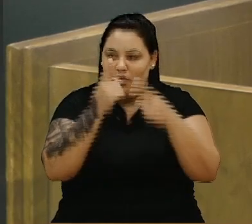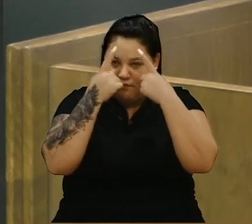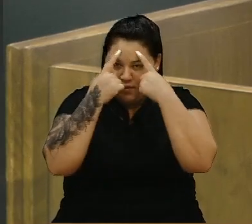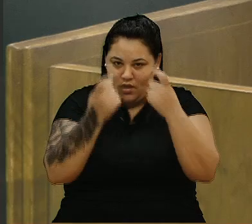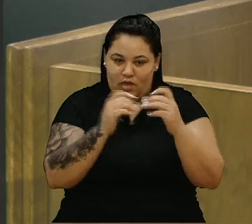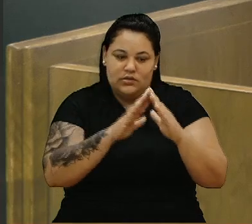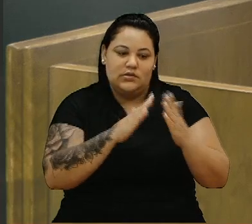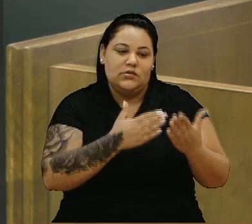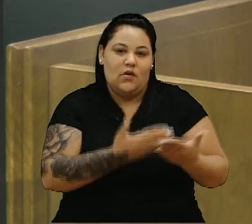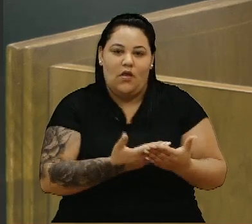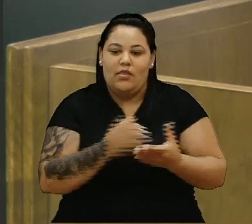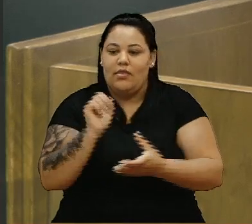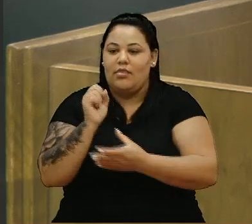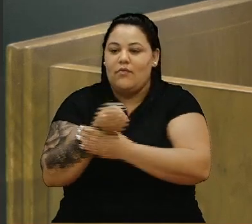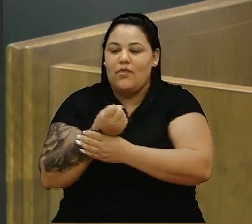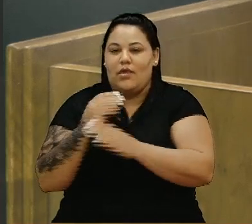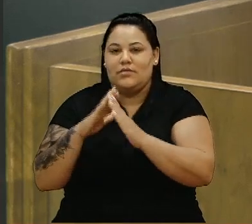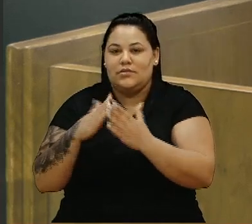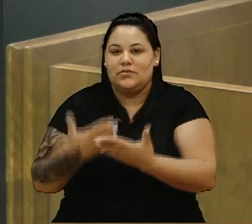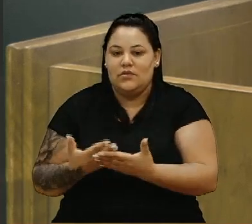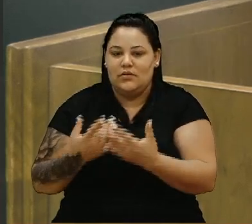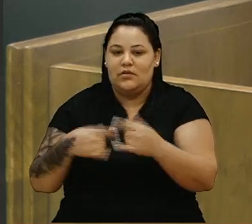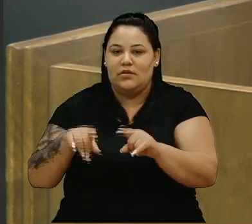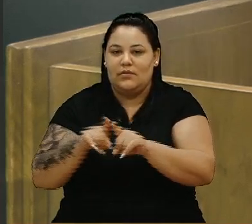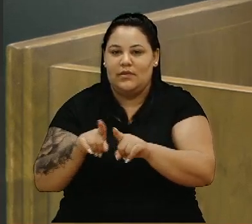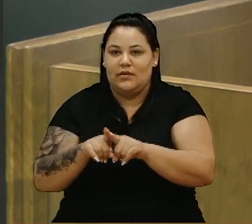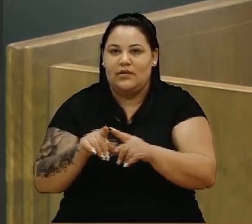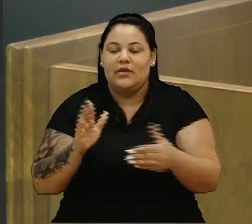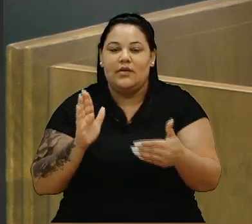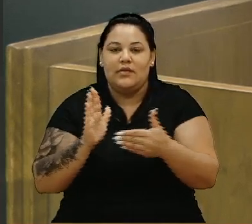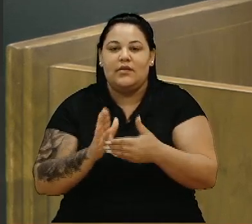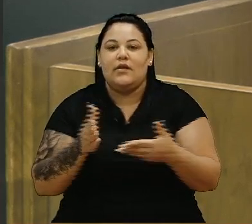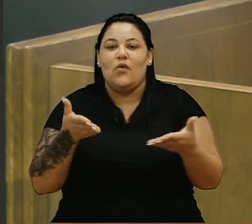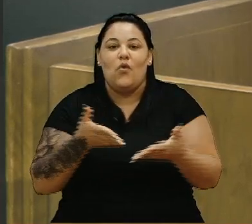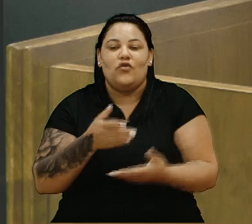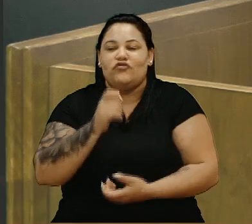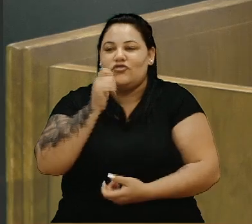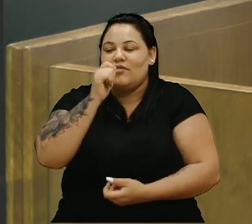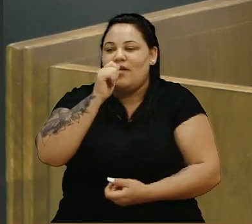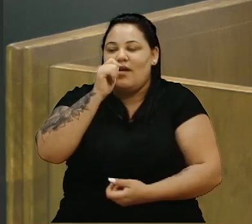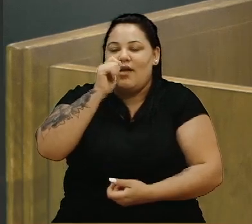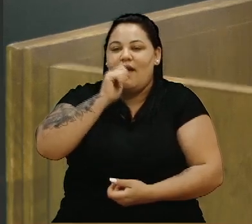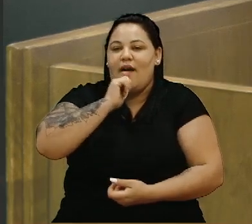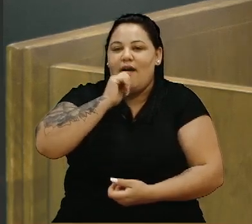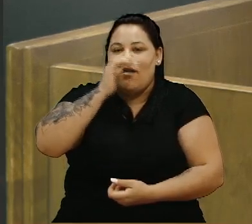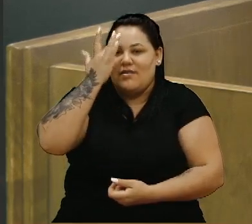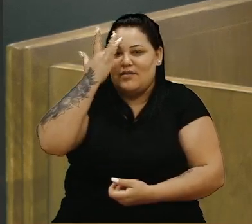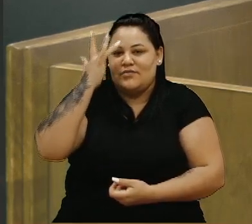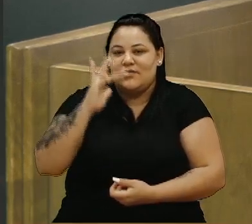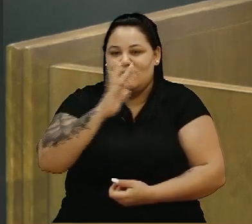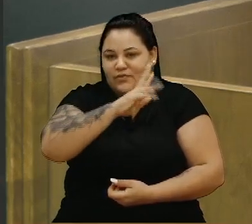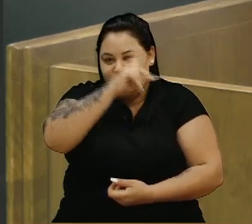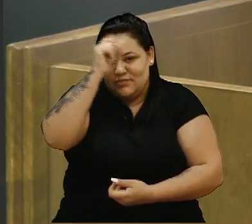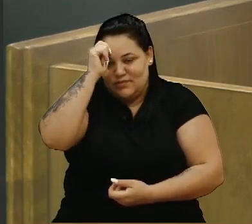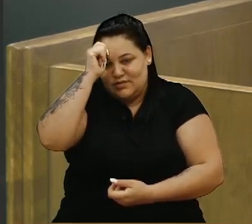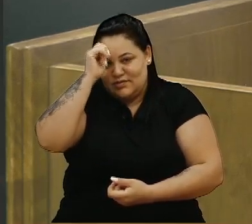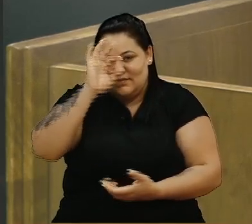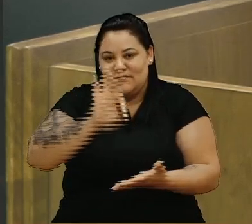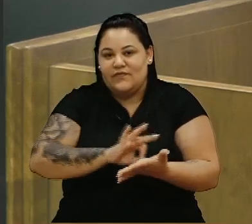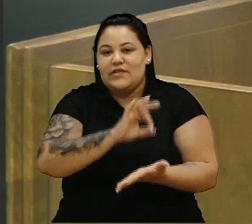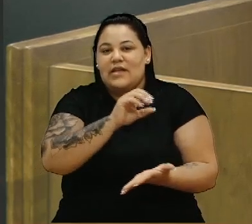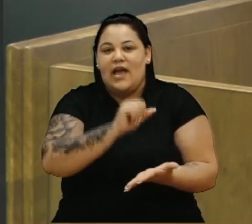escolar ou da segurança escolar. Até hoje nós não sabemos se o município se cadastrou nisso. E